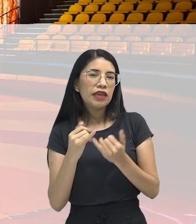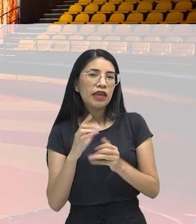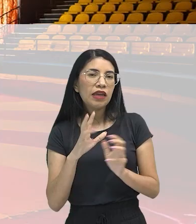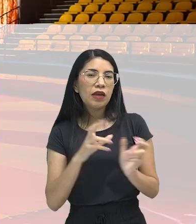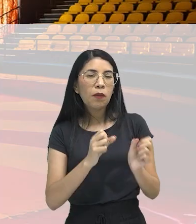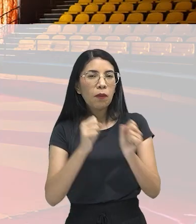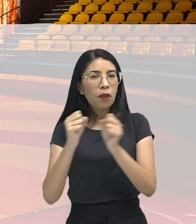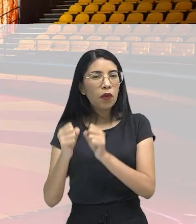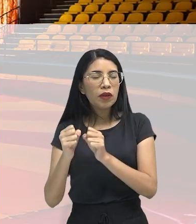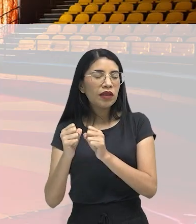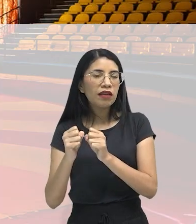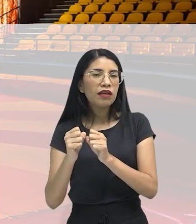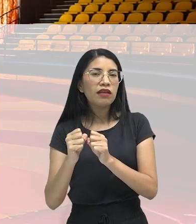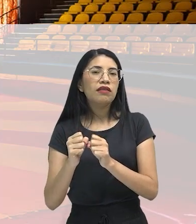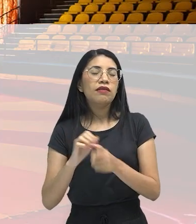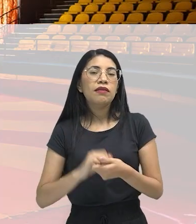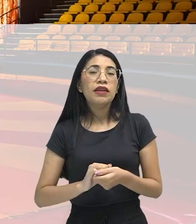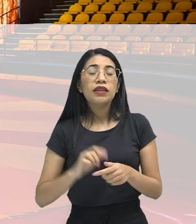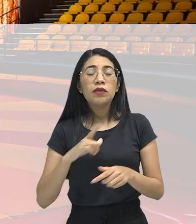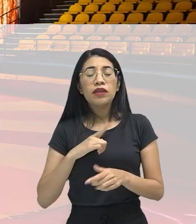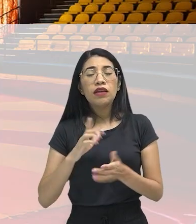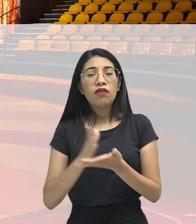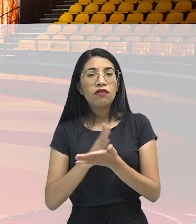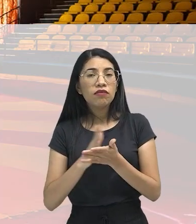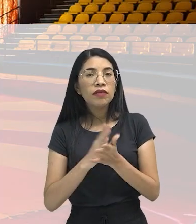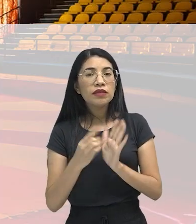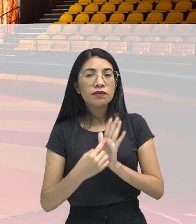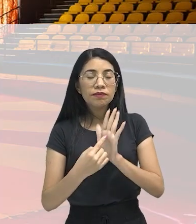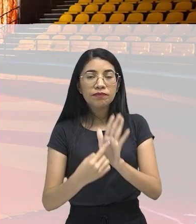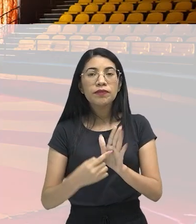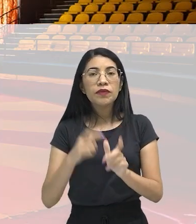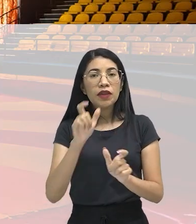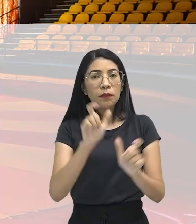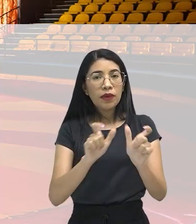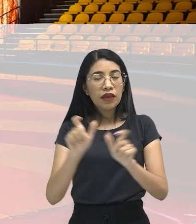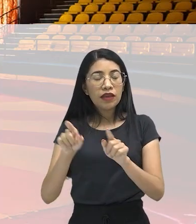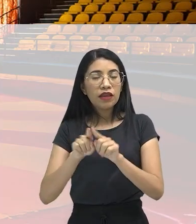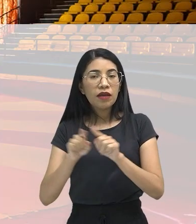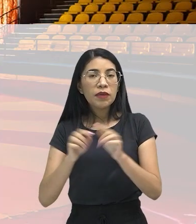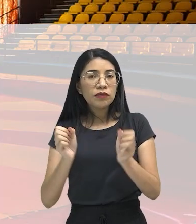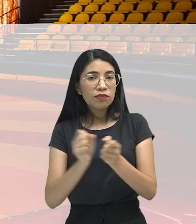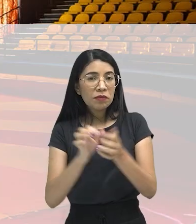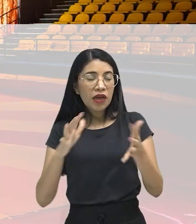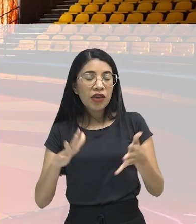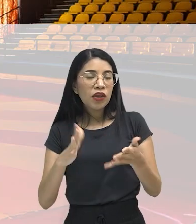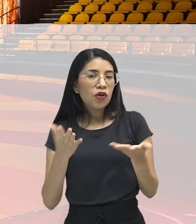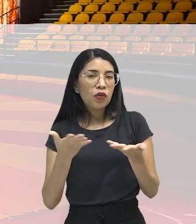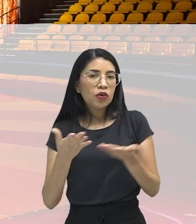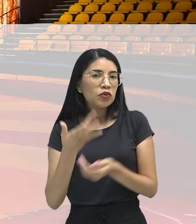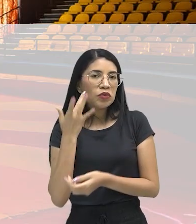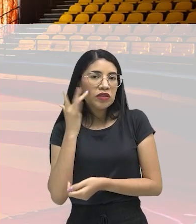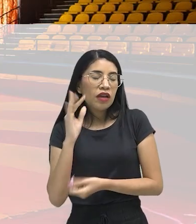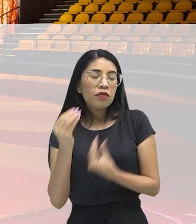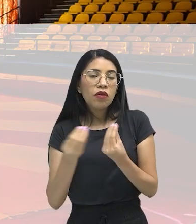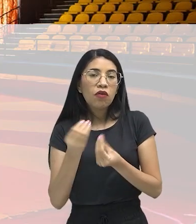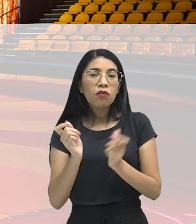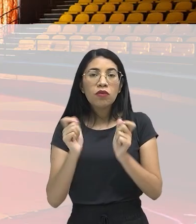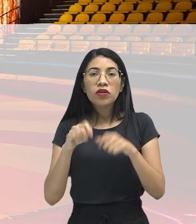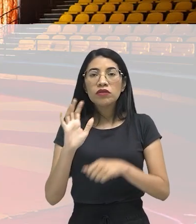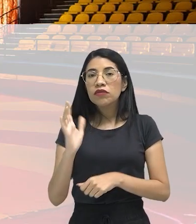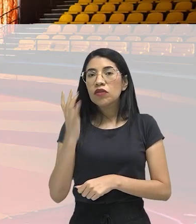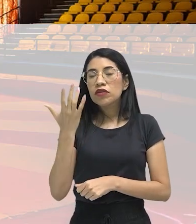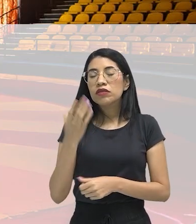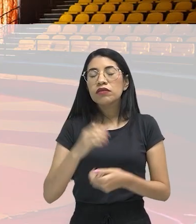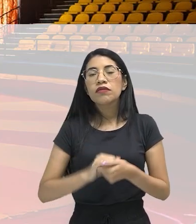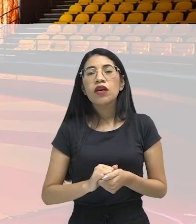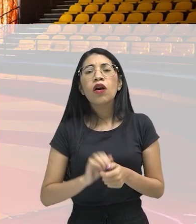sobrenaturais. Tanto é que tem algumas apresentações de mágicos, né, de ilusionismo, que até hoje a gente não sabe como é que ele conseguia